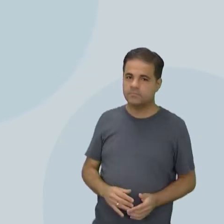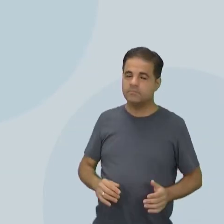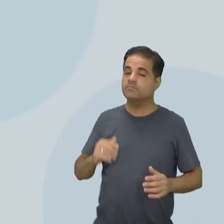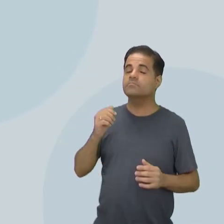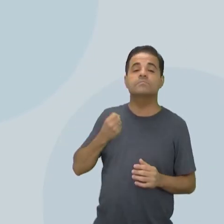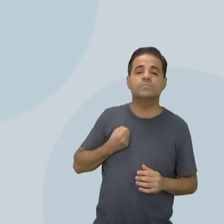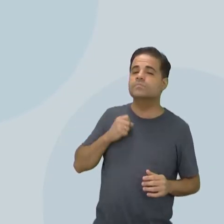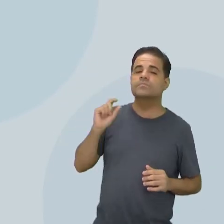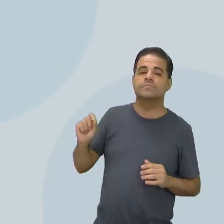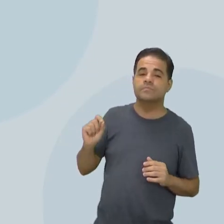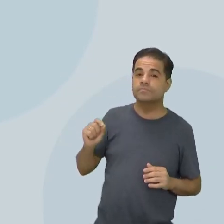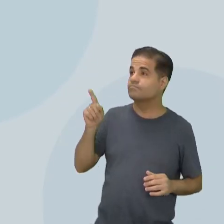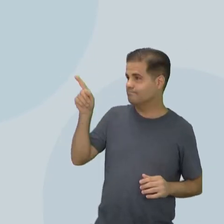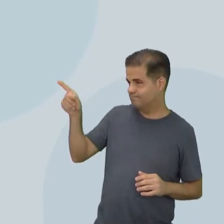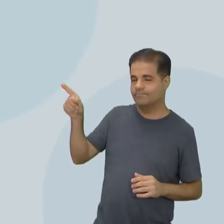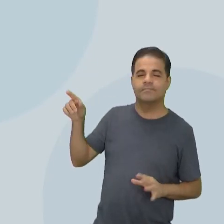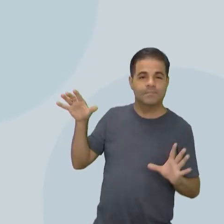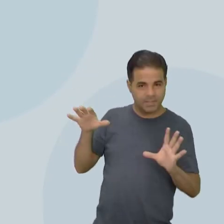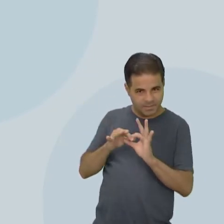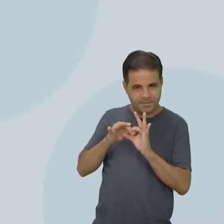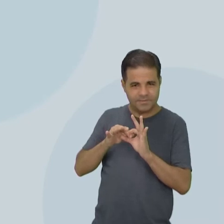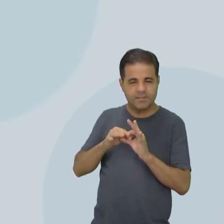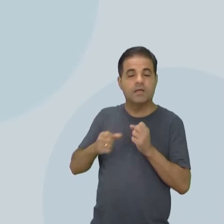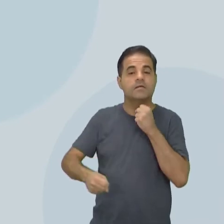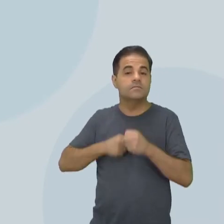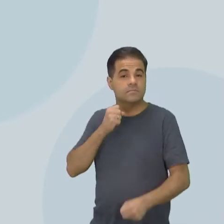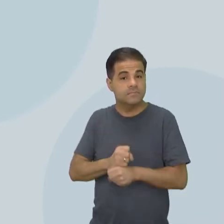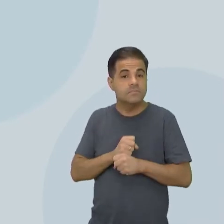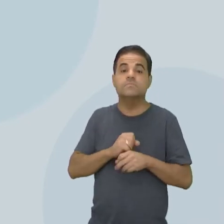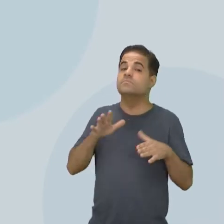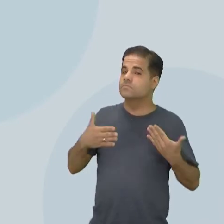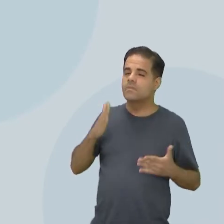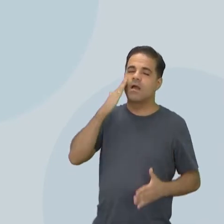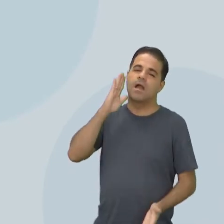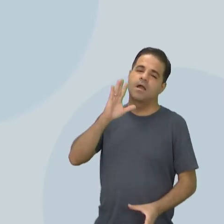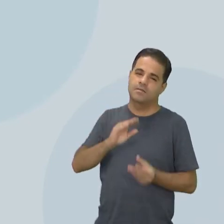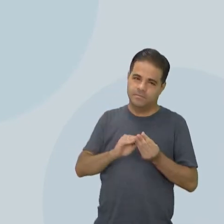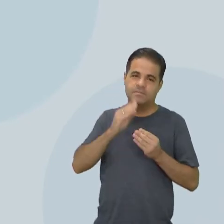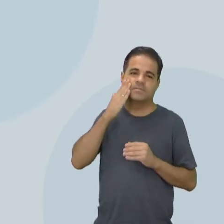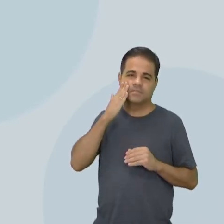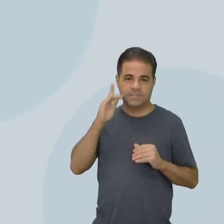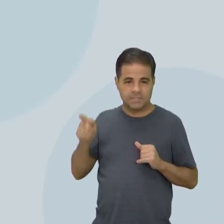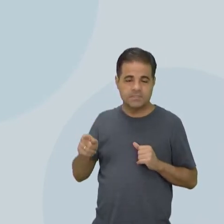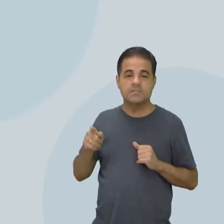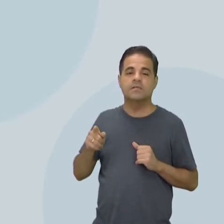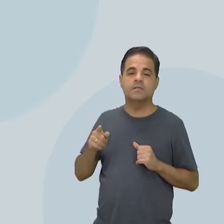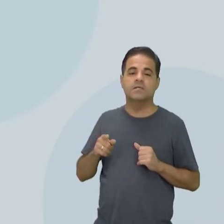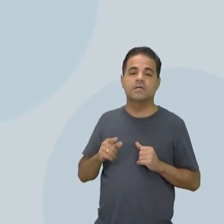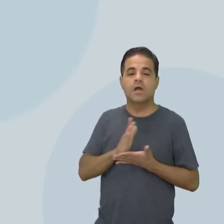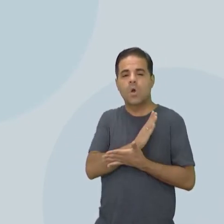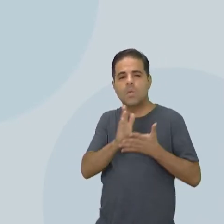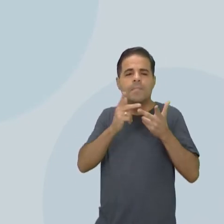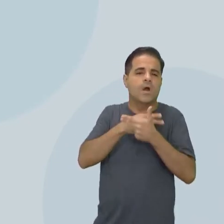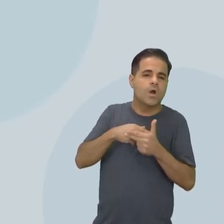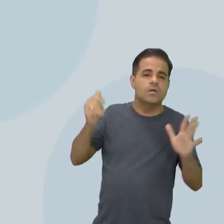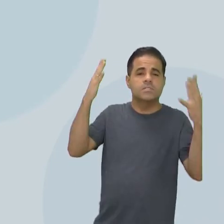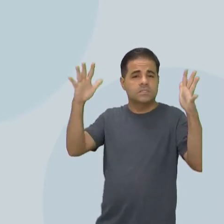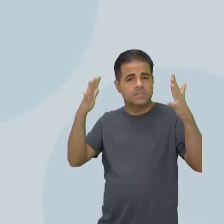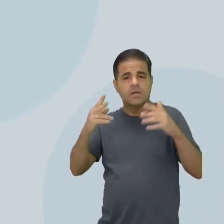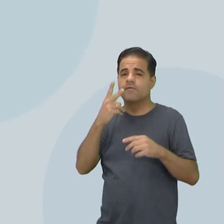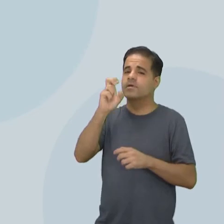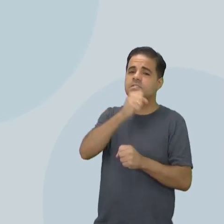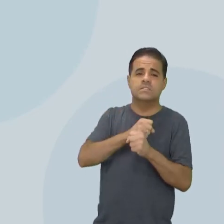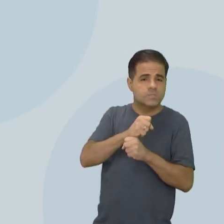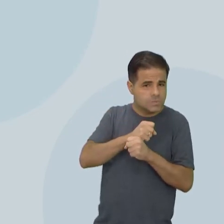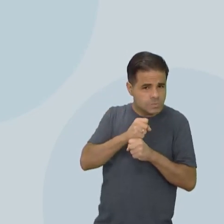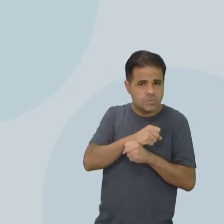ó, tem aqui eu falei que são anos, né? Então aqui eu já sei que são anos também. Alguma coisa celebra 25